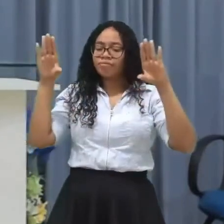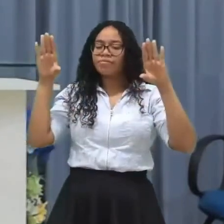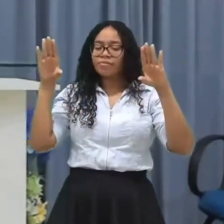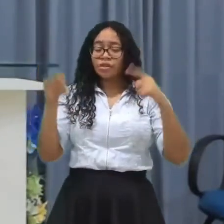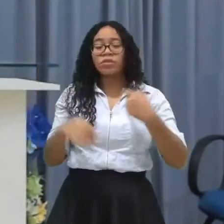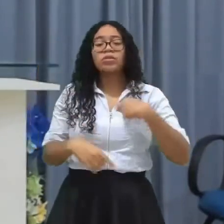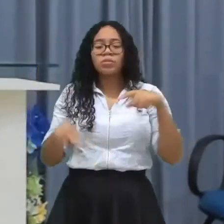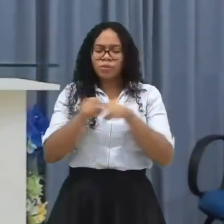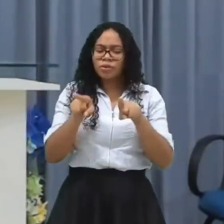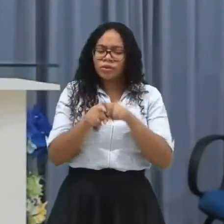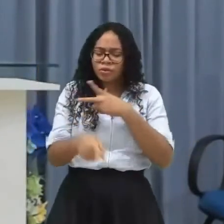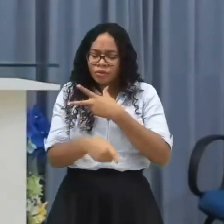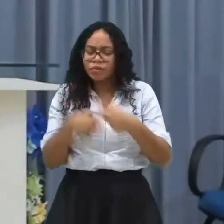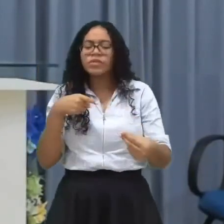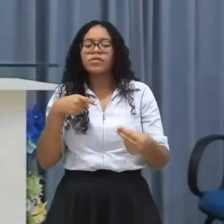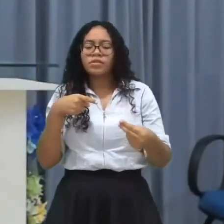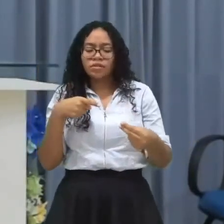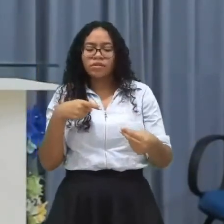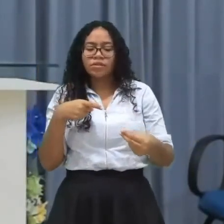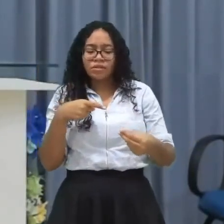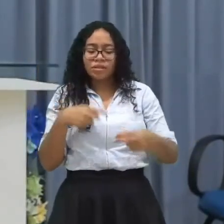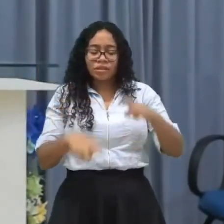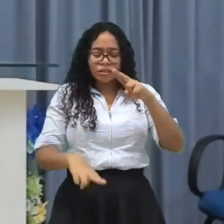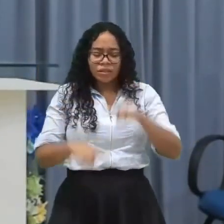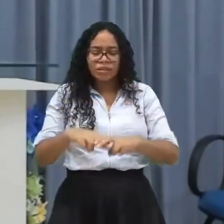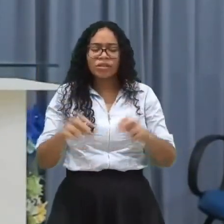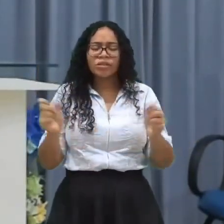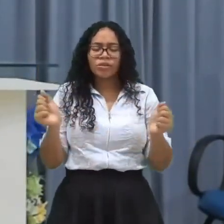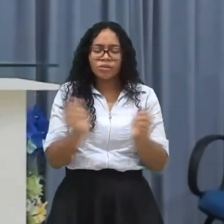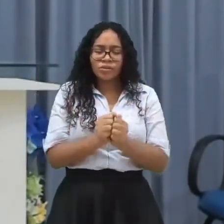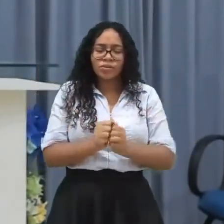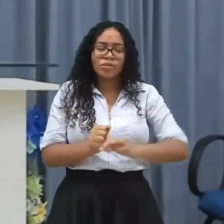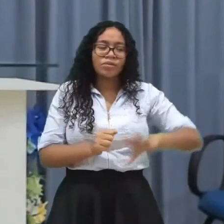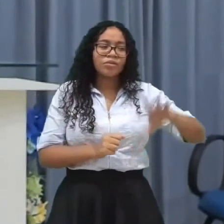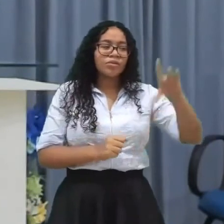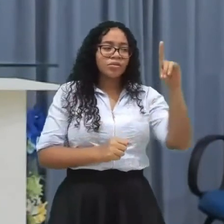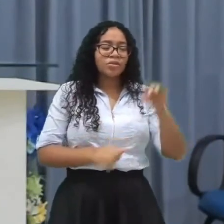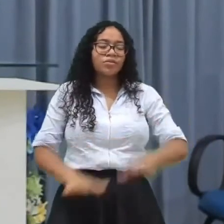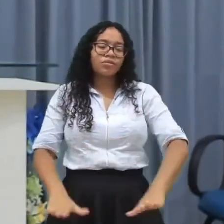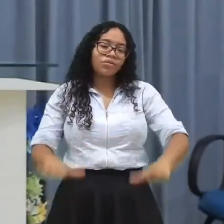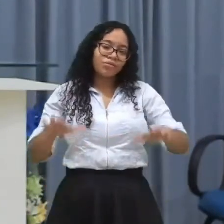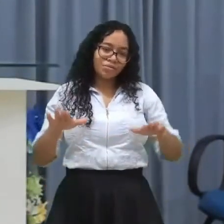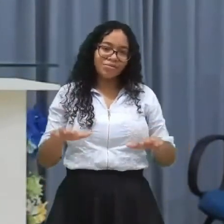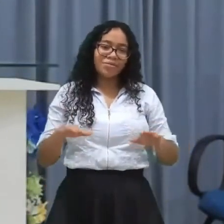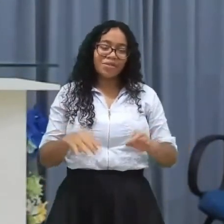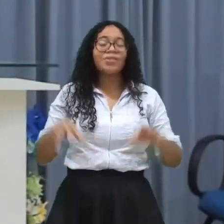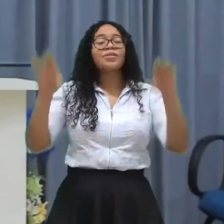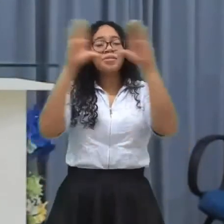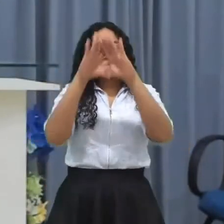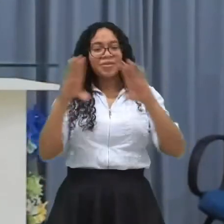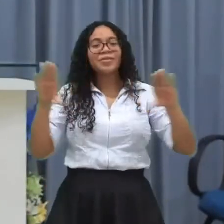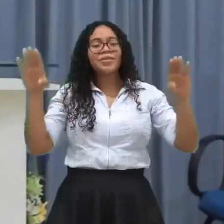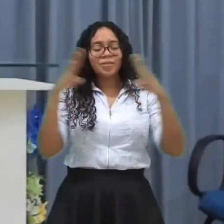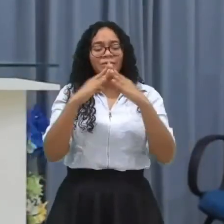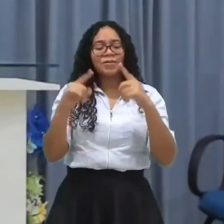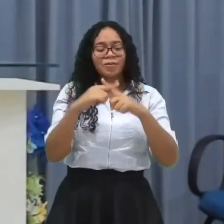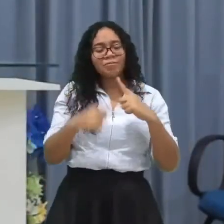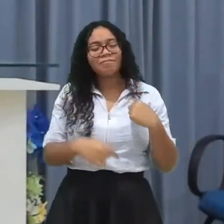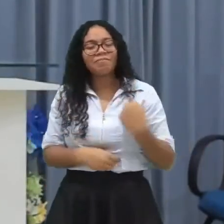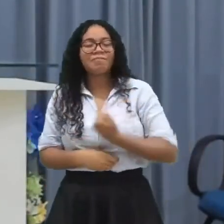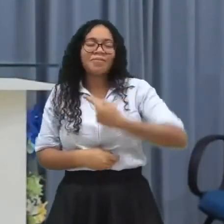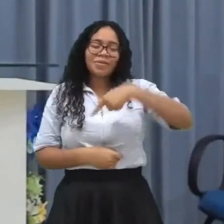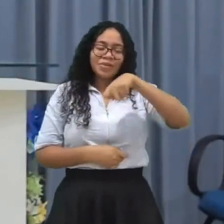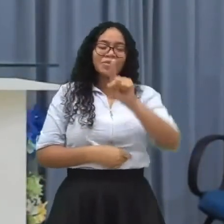eu venci e me assentei com meu Pai no seu trono. Então é para o céu, igreja, que nós iremos, é para